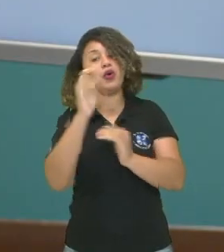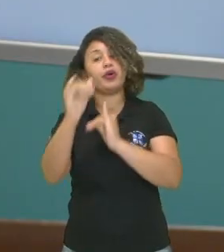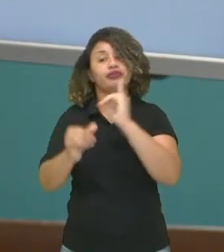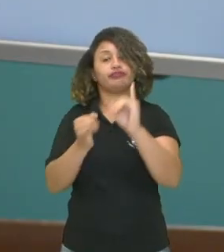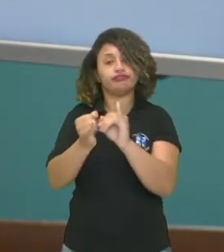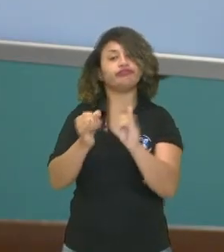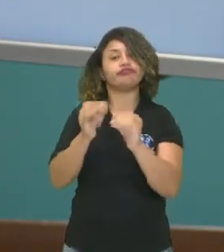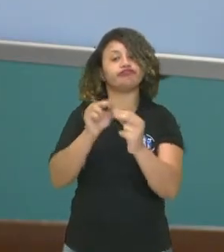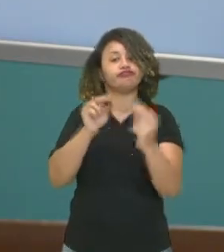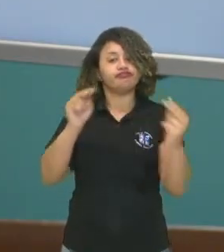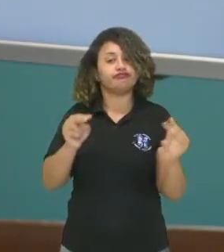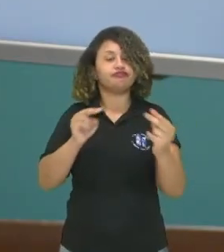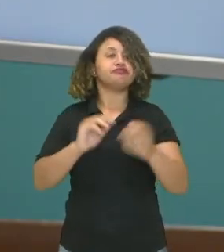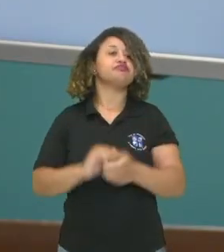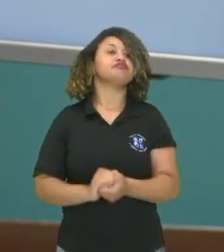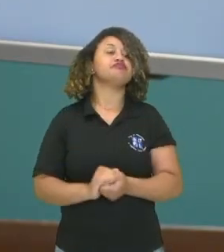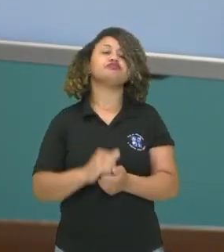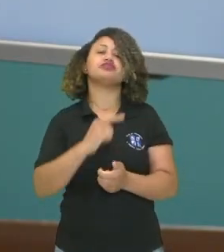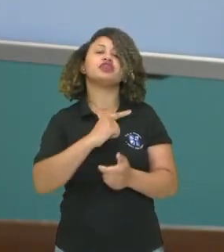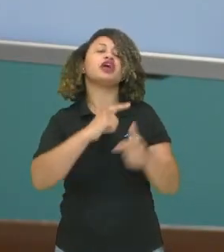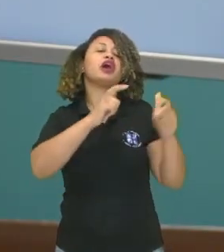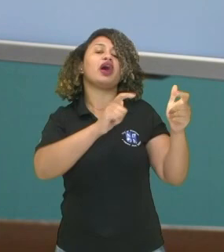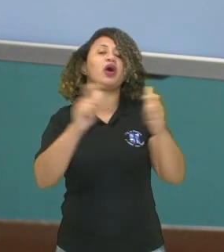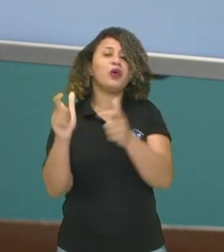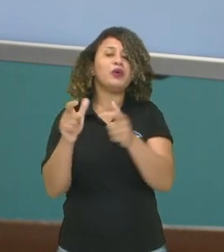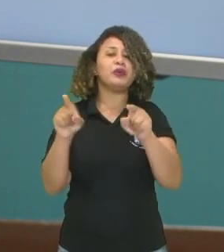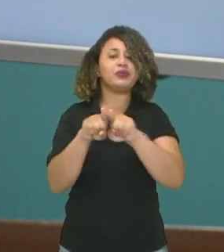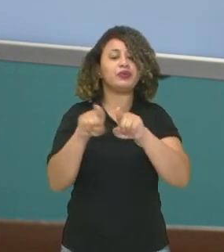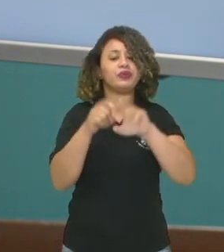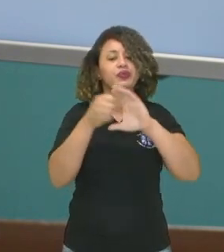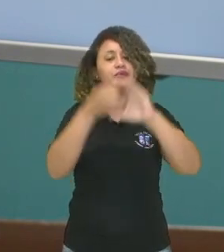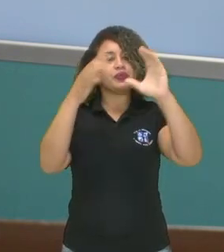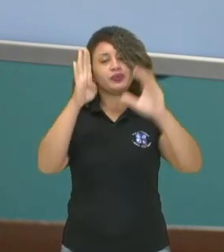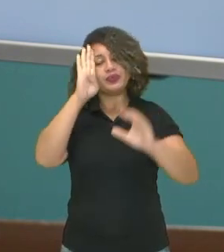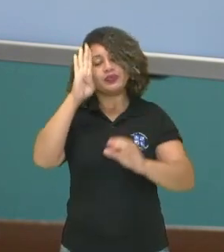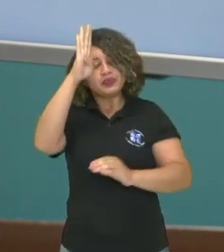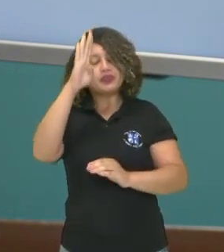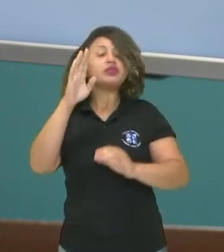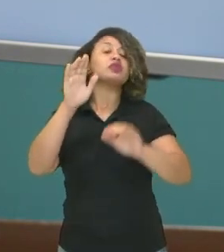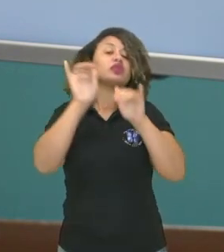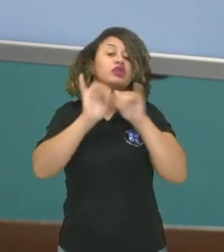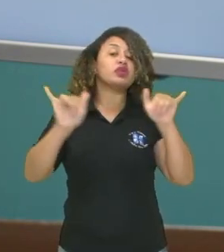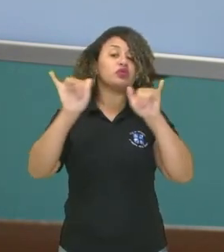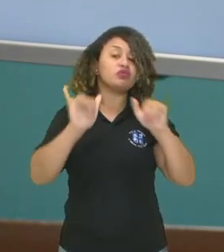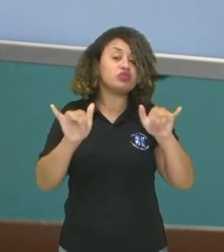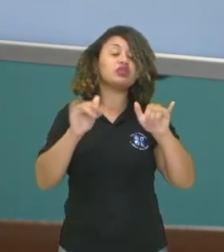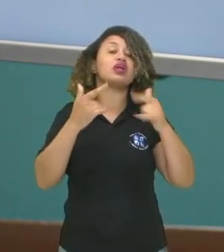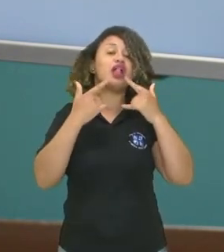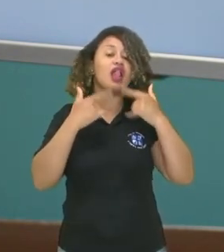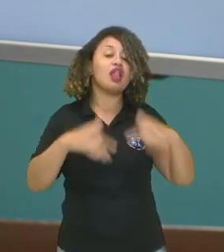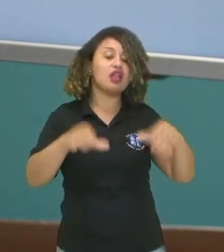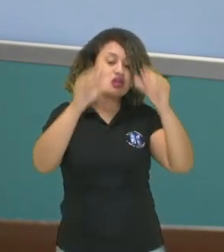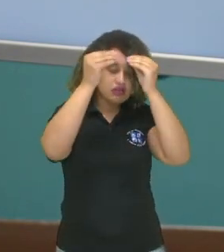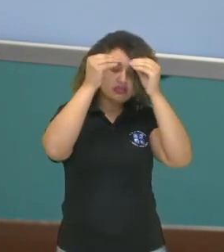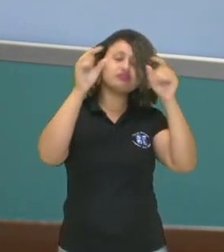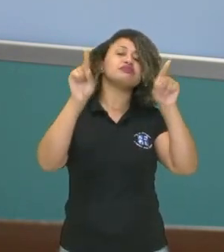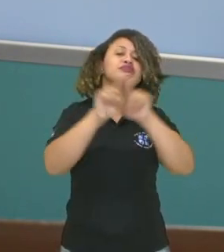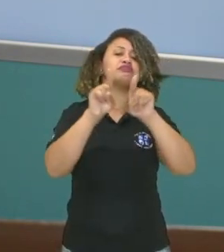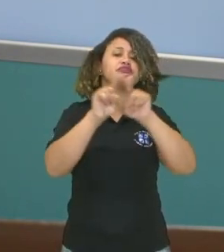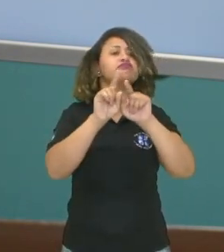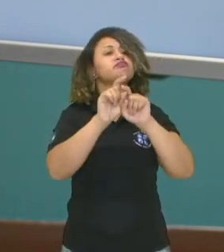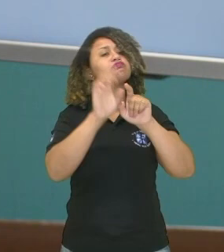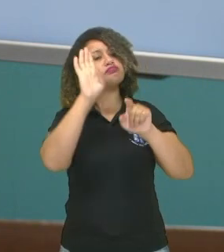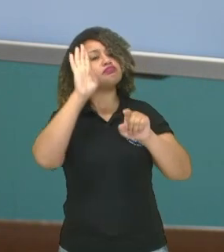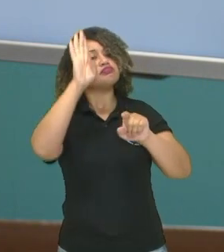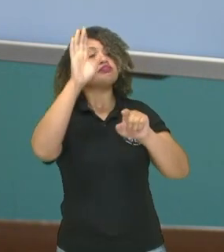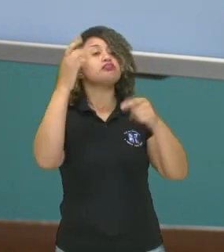aqui o suporte e todas as características principais de uma notícia. a sua linguagem tem uma atenção maior. Ela